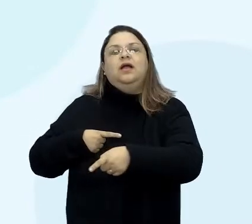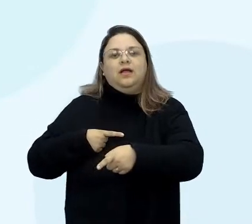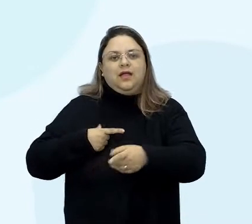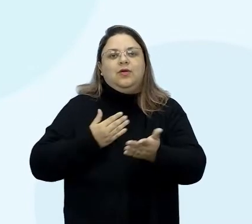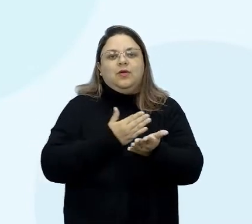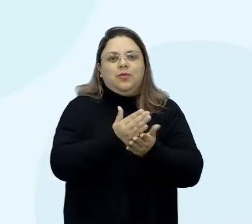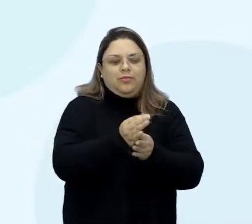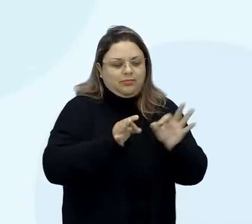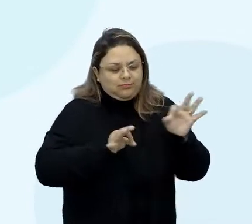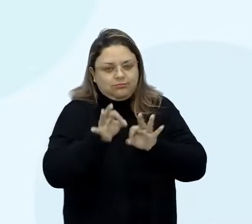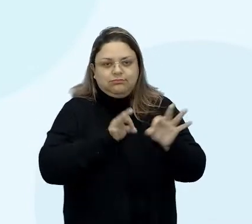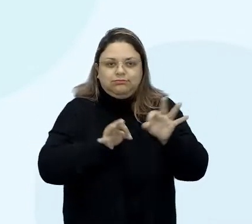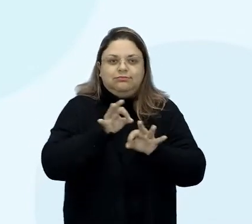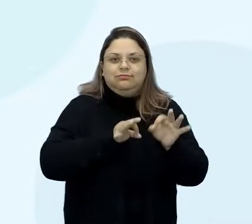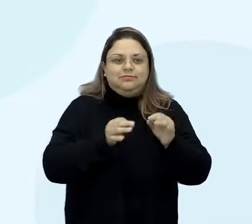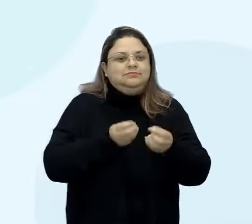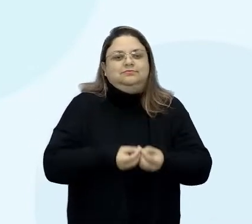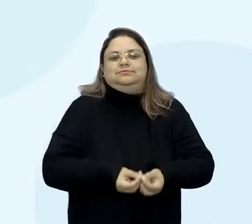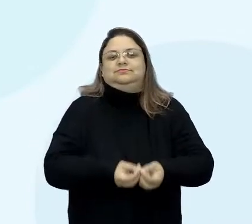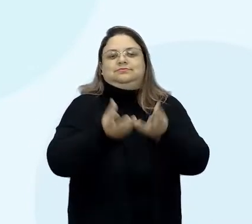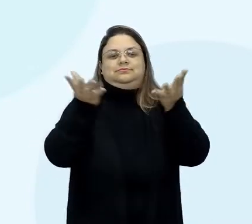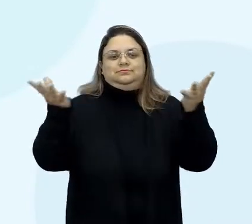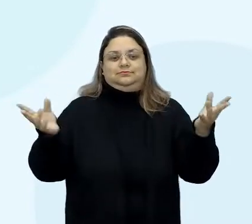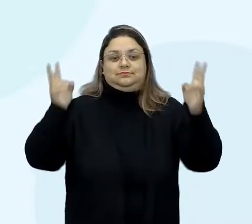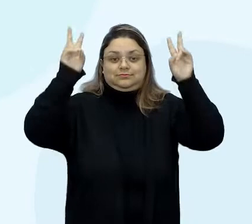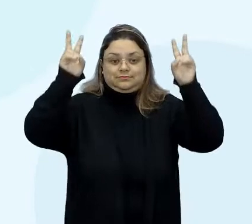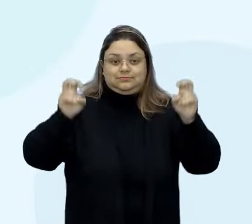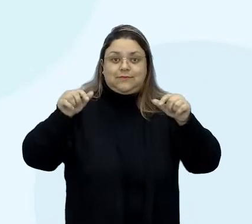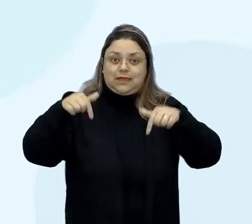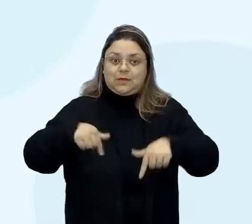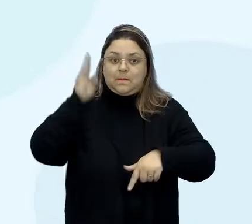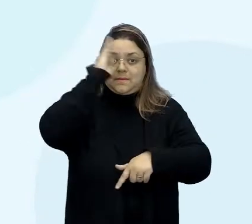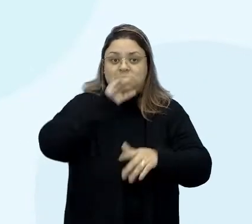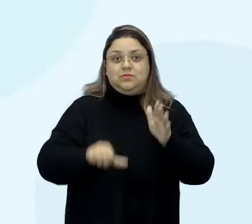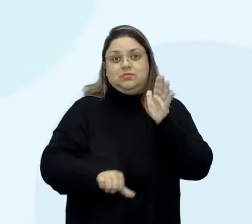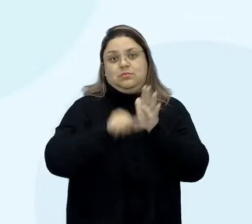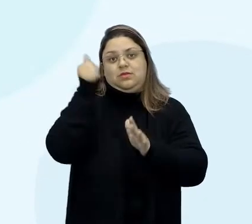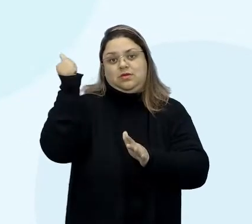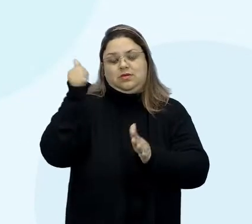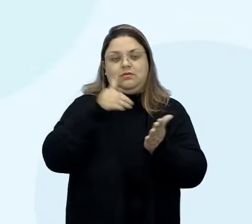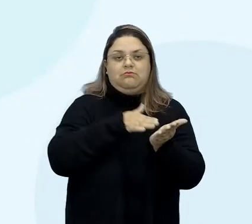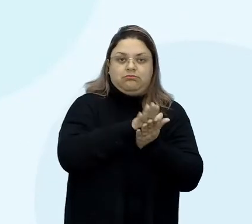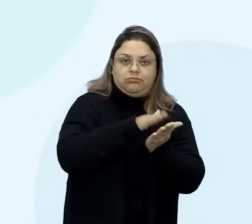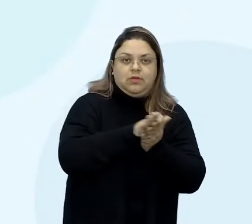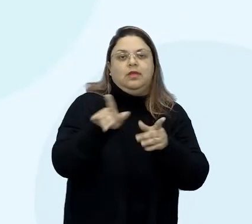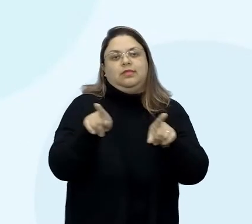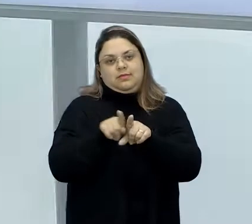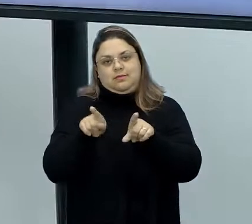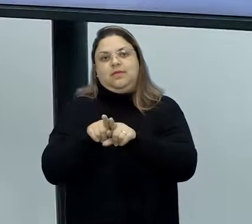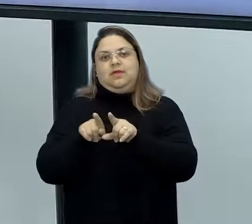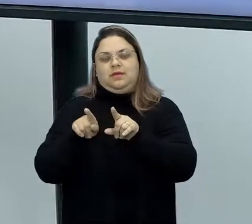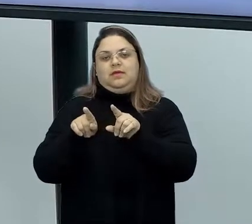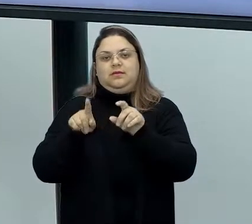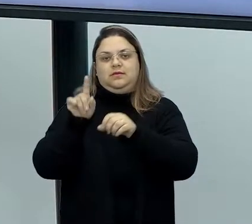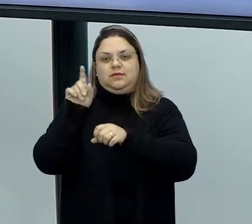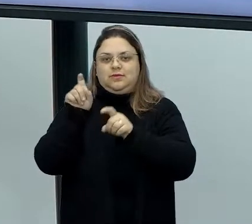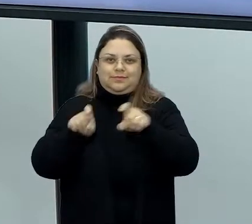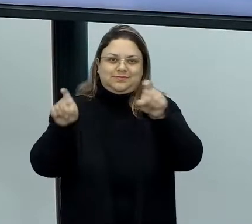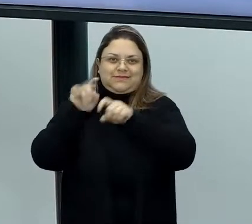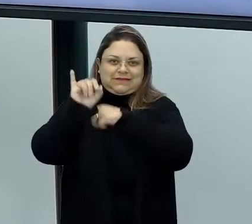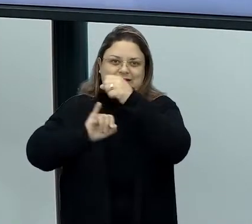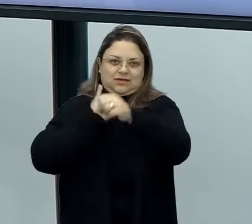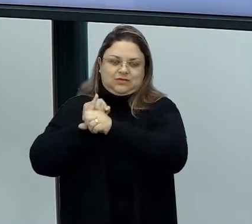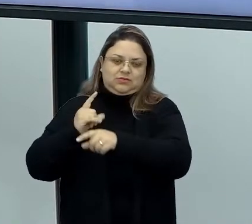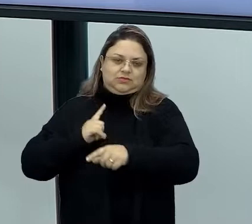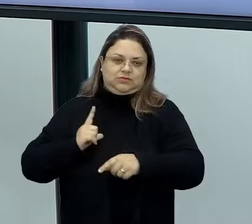revista periódica sobre autismo no Brasil, impresso e digital. Então, essa revista, se